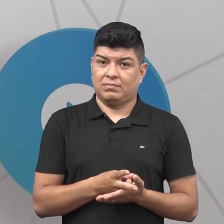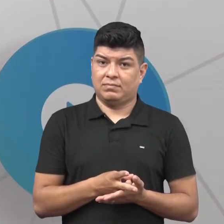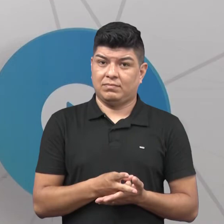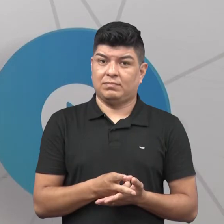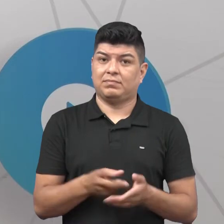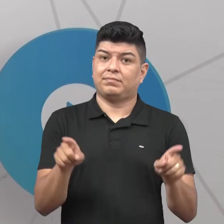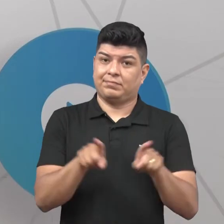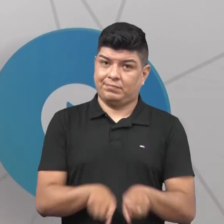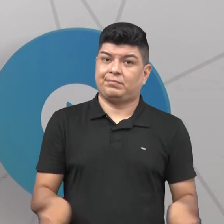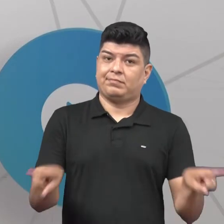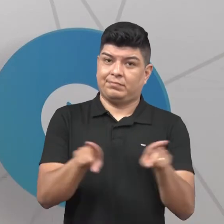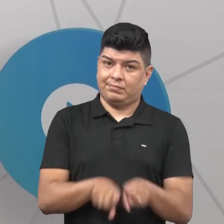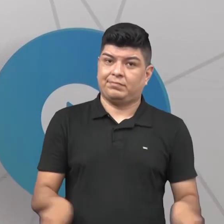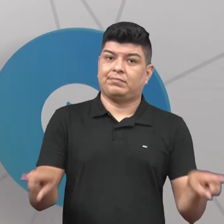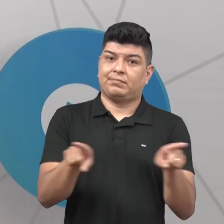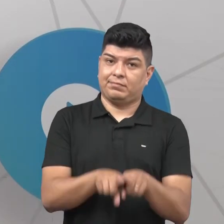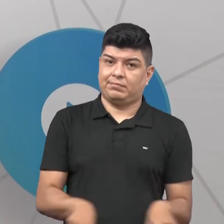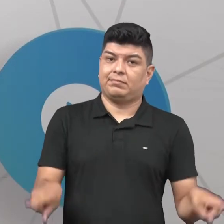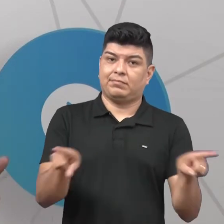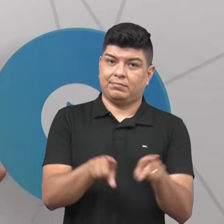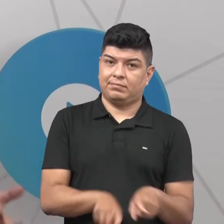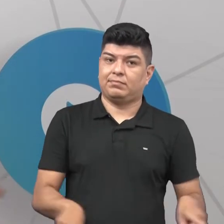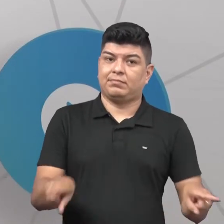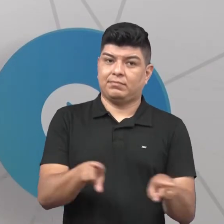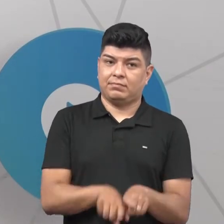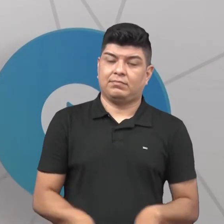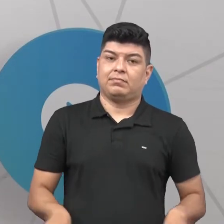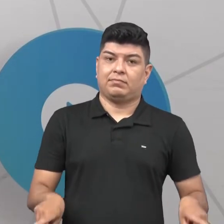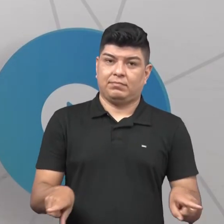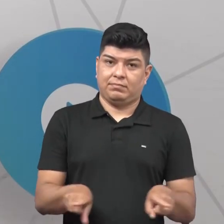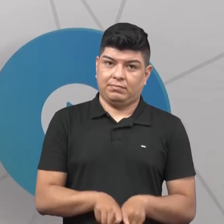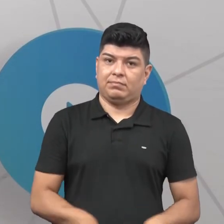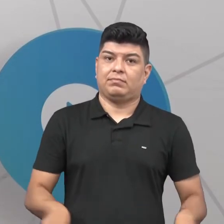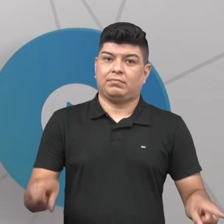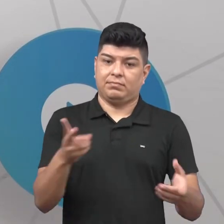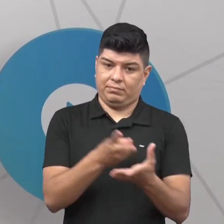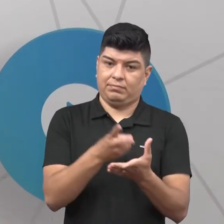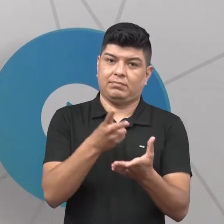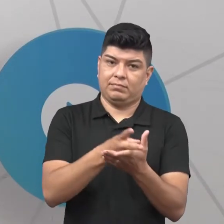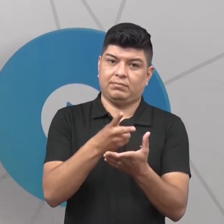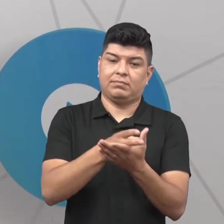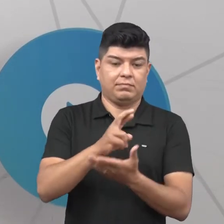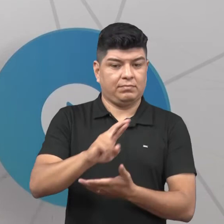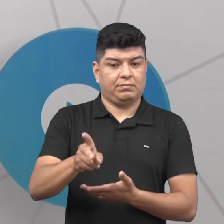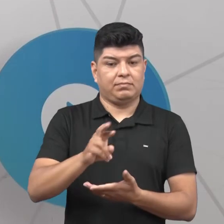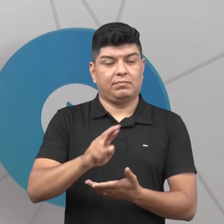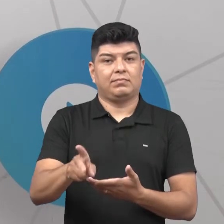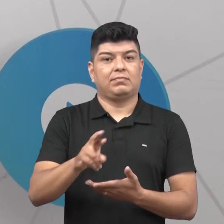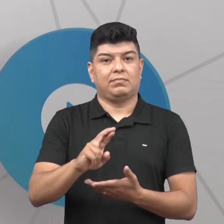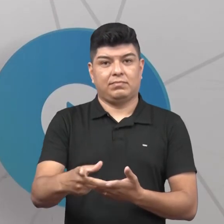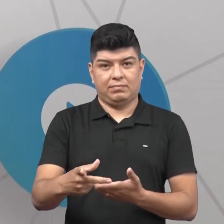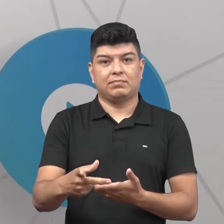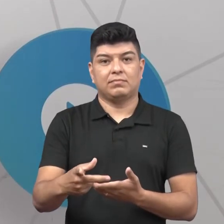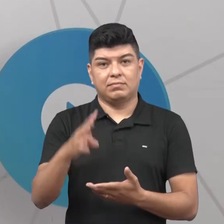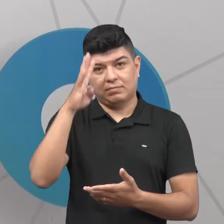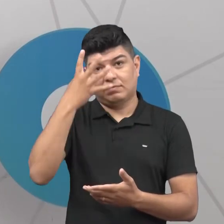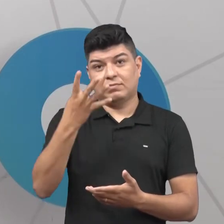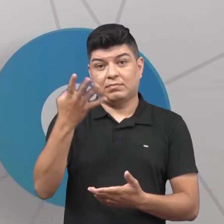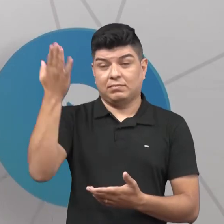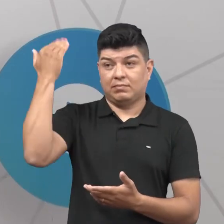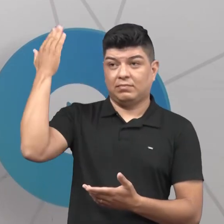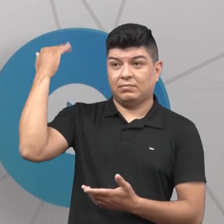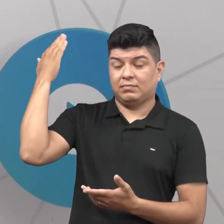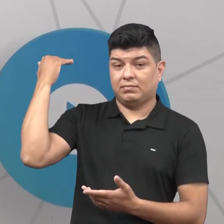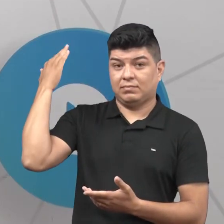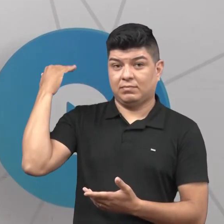os mesmos métodos, as mesmas coisas que nós fazemos vão servir para todas as situações. Ou seja, as soluções do passado,